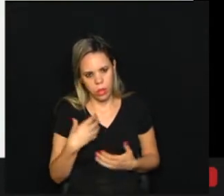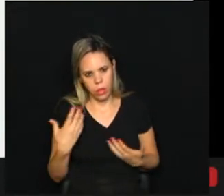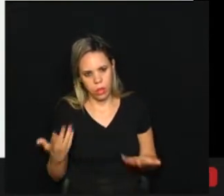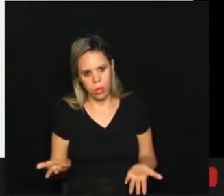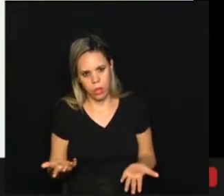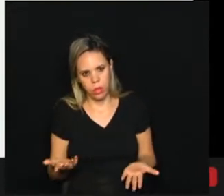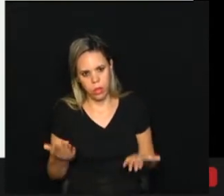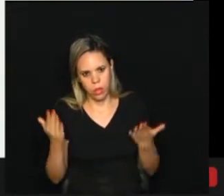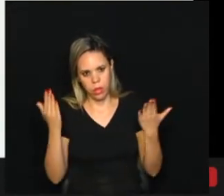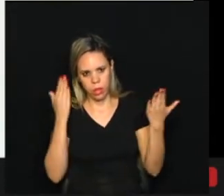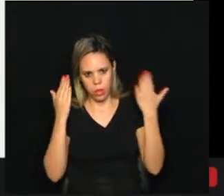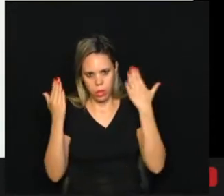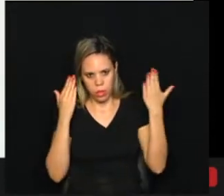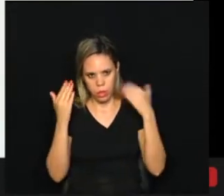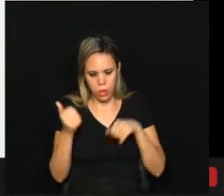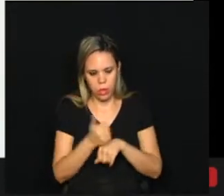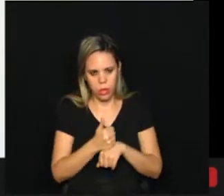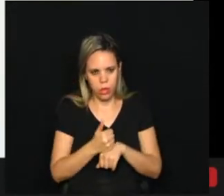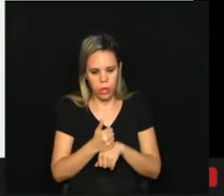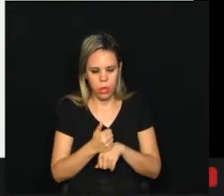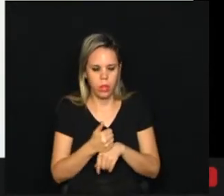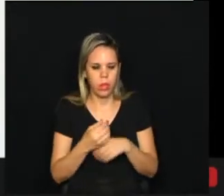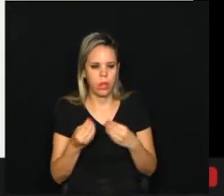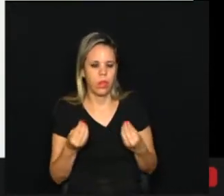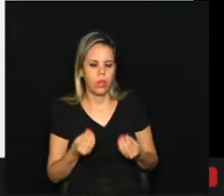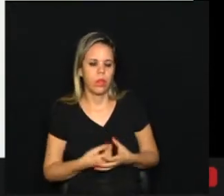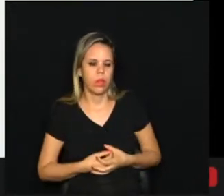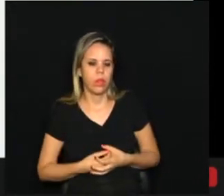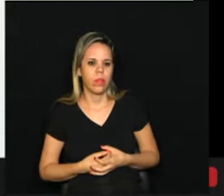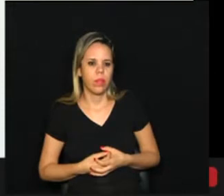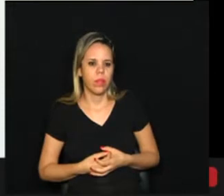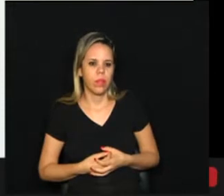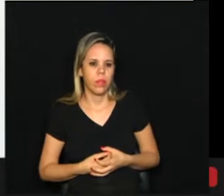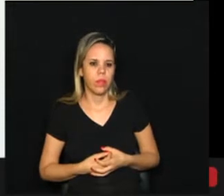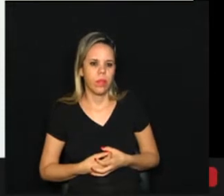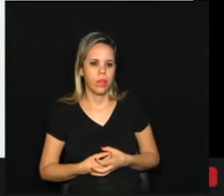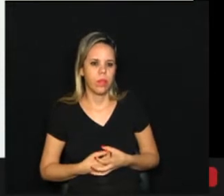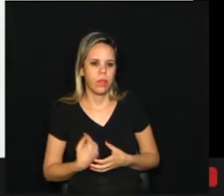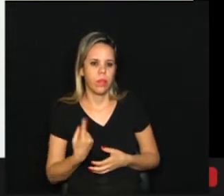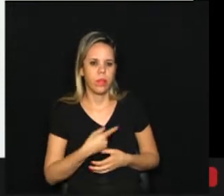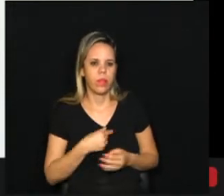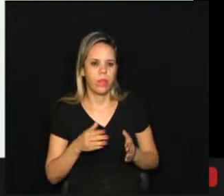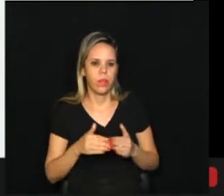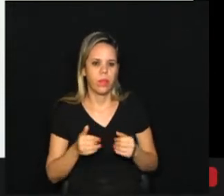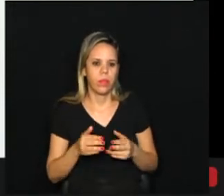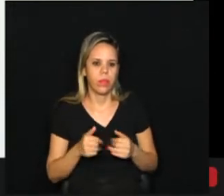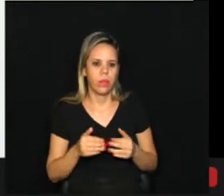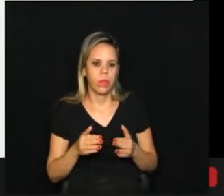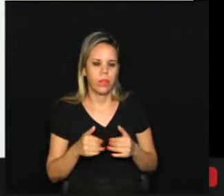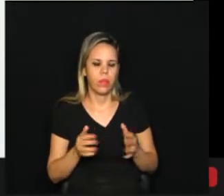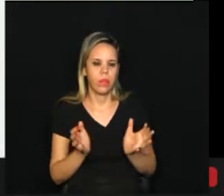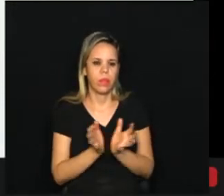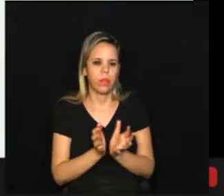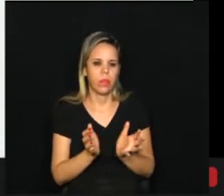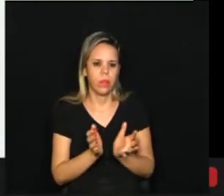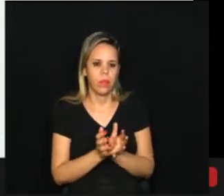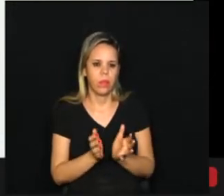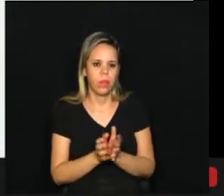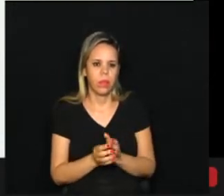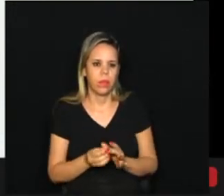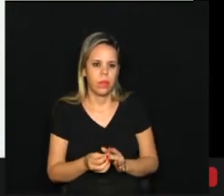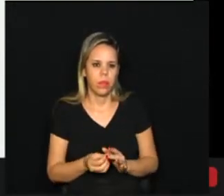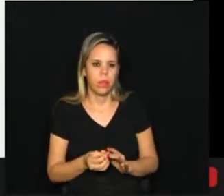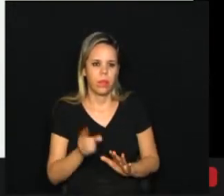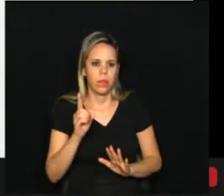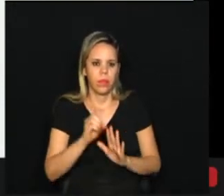os psicólogos, como a doutora Silvia falou, e a partir daí nós acionamos também a Comissão de Direitos